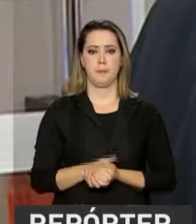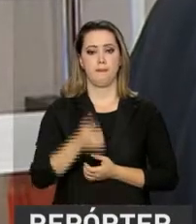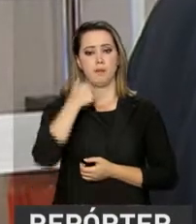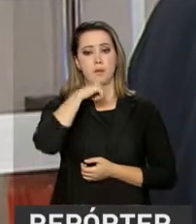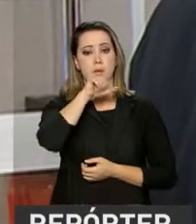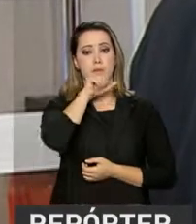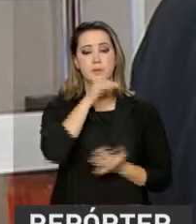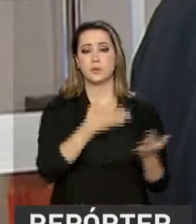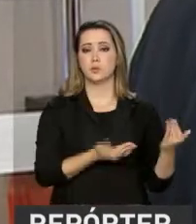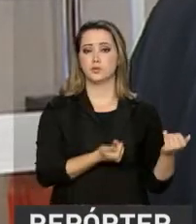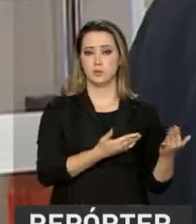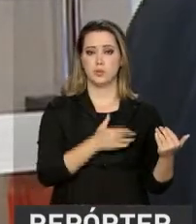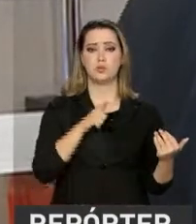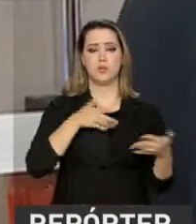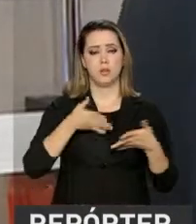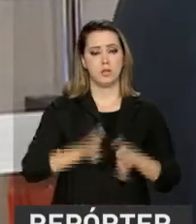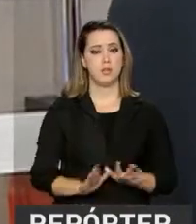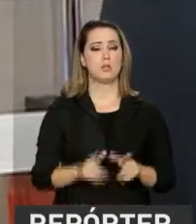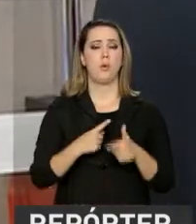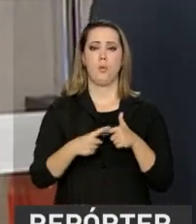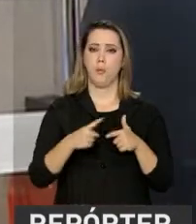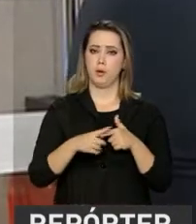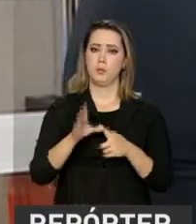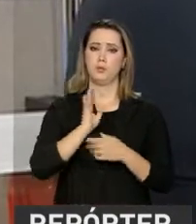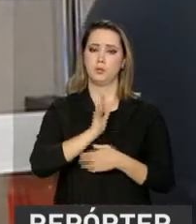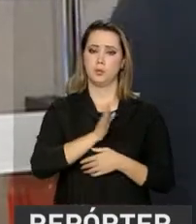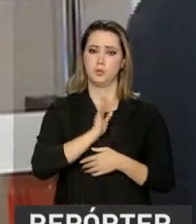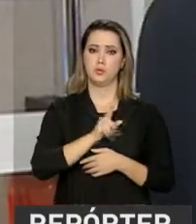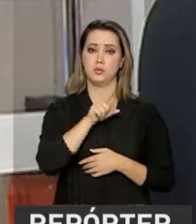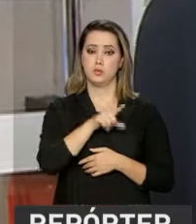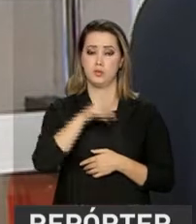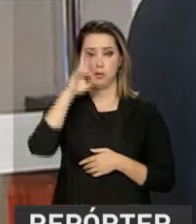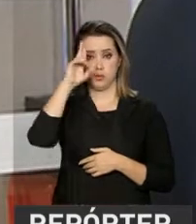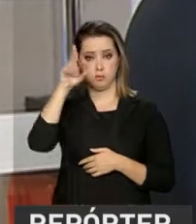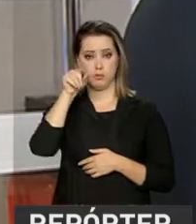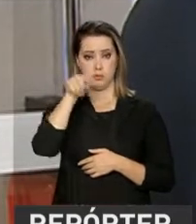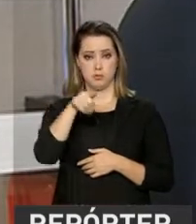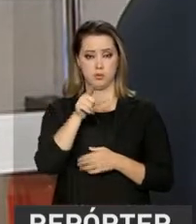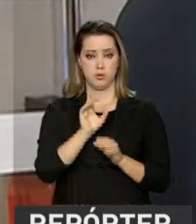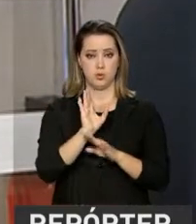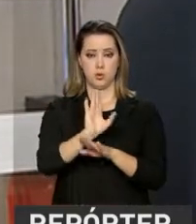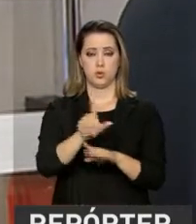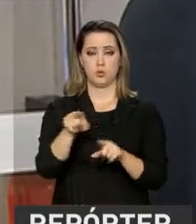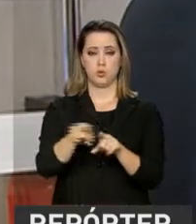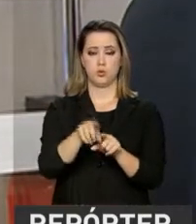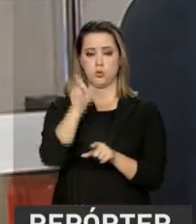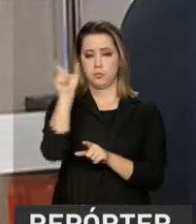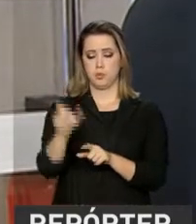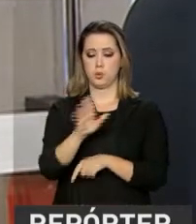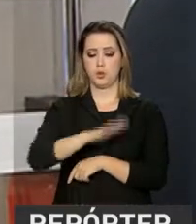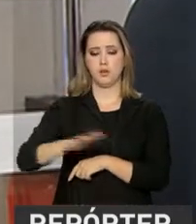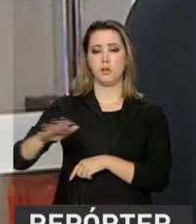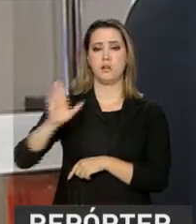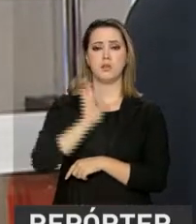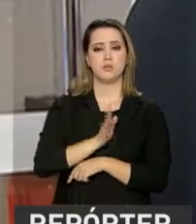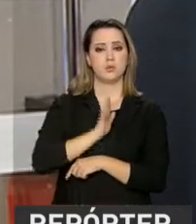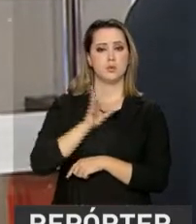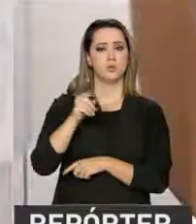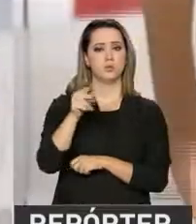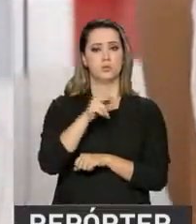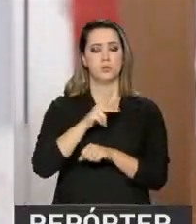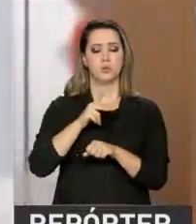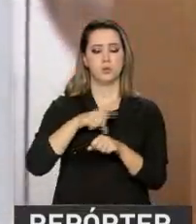nascida com uma má formação no coração e diretora de uma associação de assistência à criança cardiopata com atuação em todo o